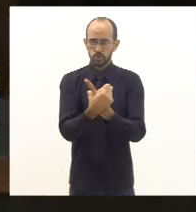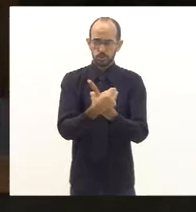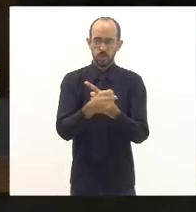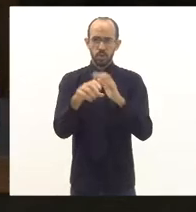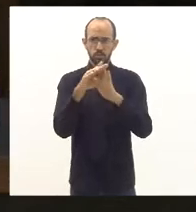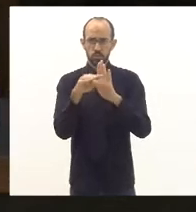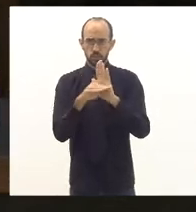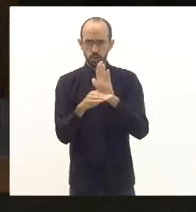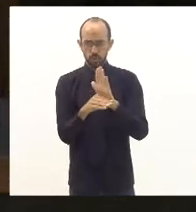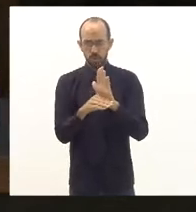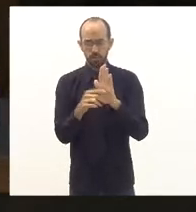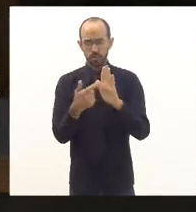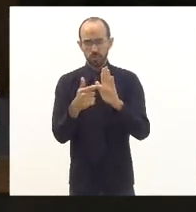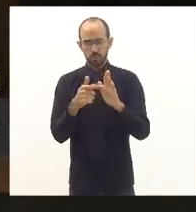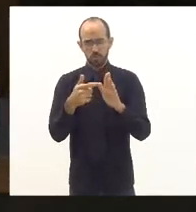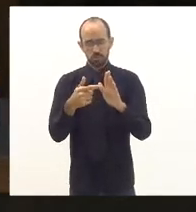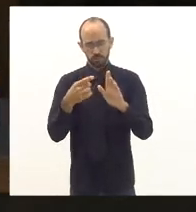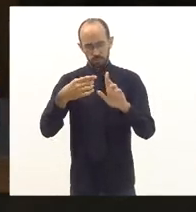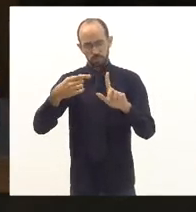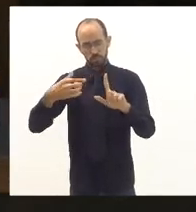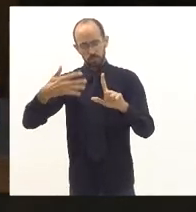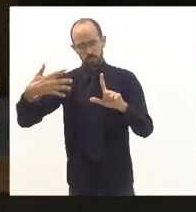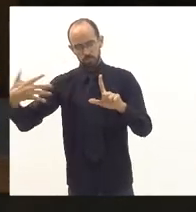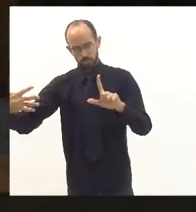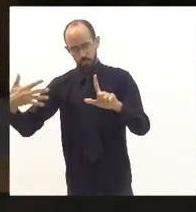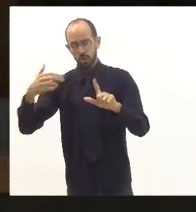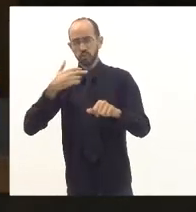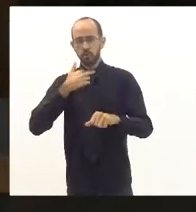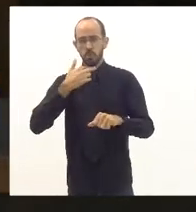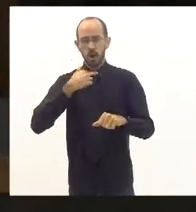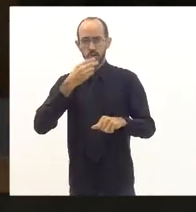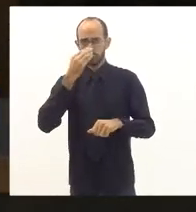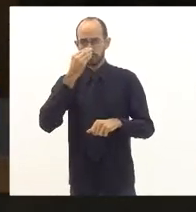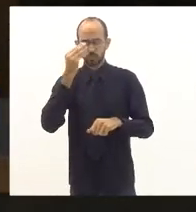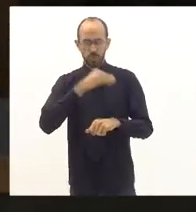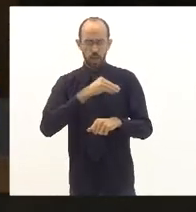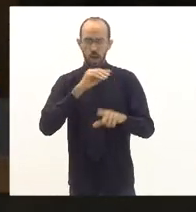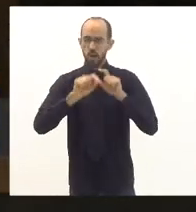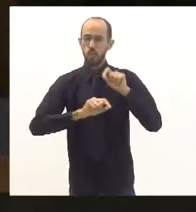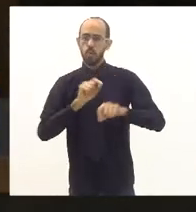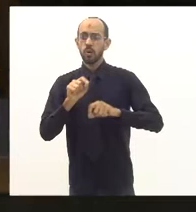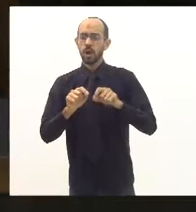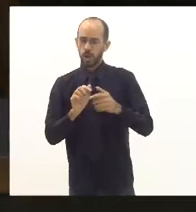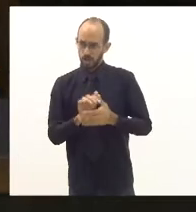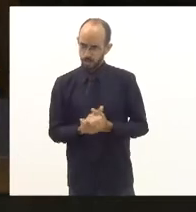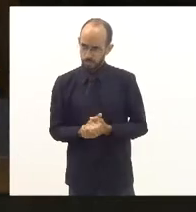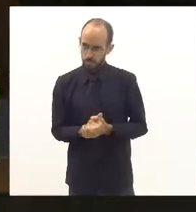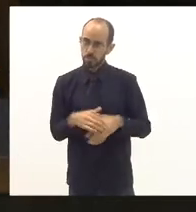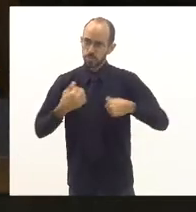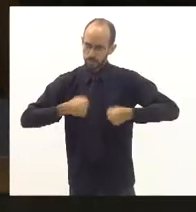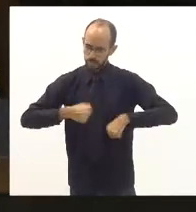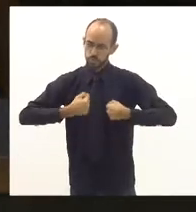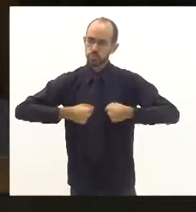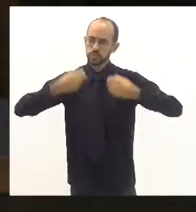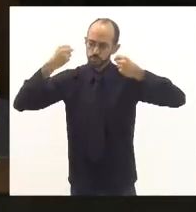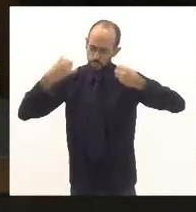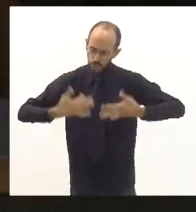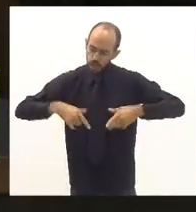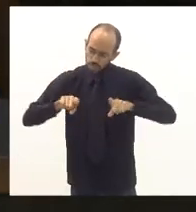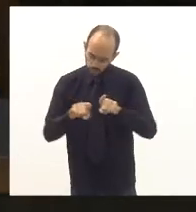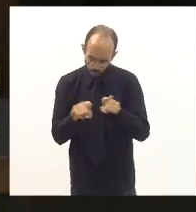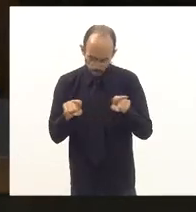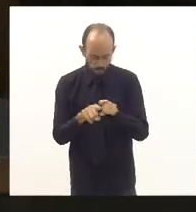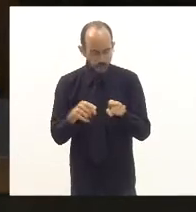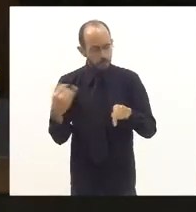programa Rio Sem LGBTfobia, não posso deixar aqui, secretário e deputado, de colocar a